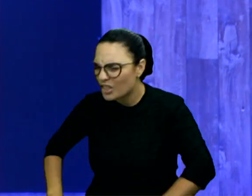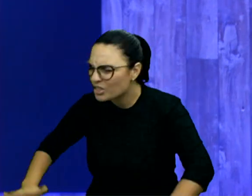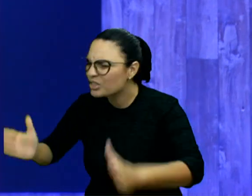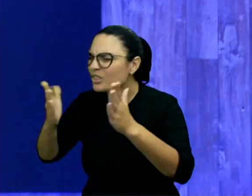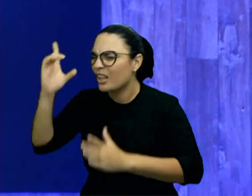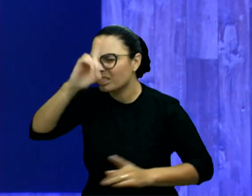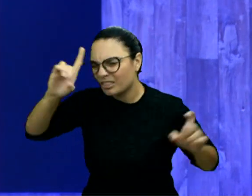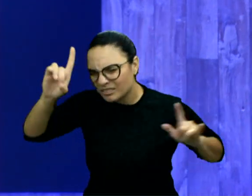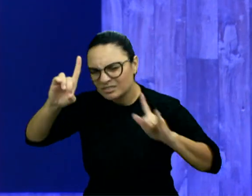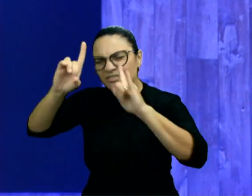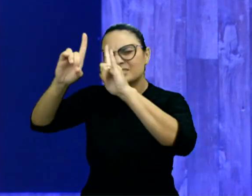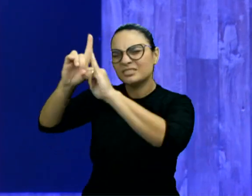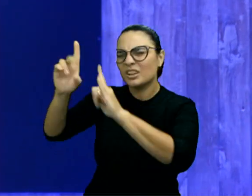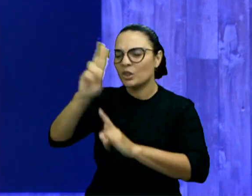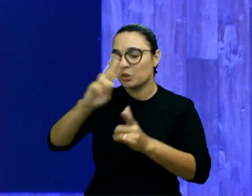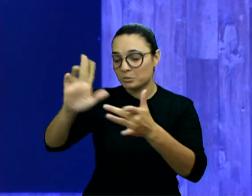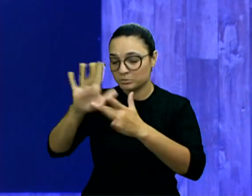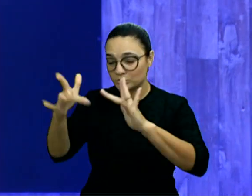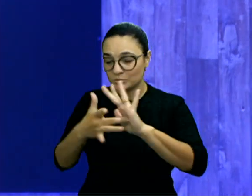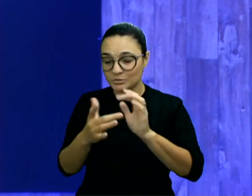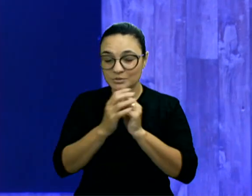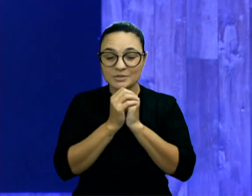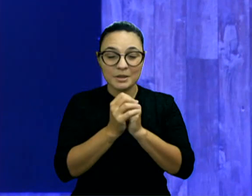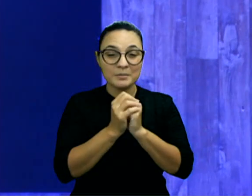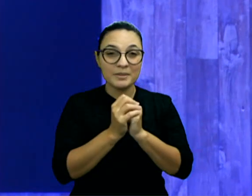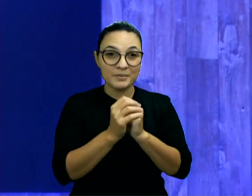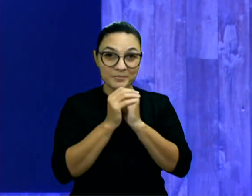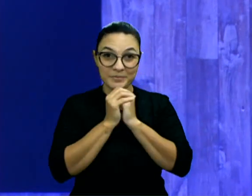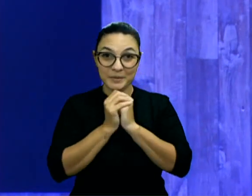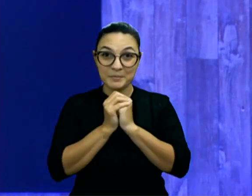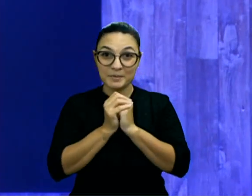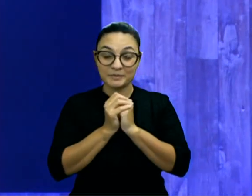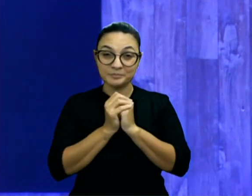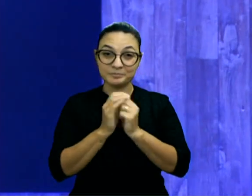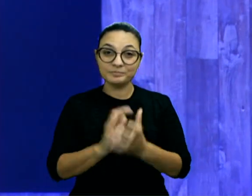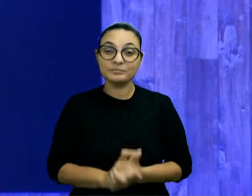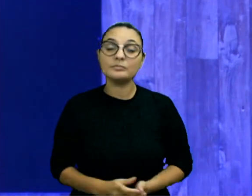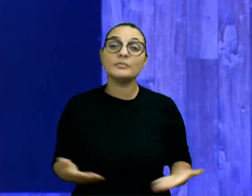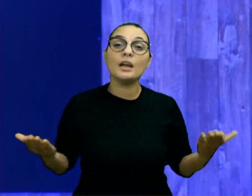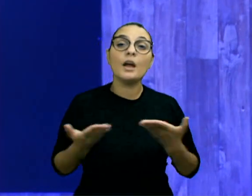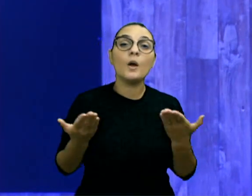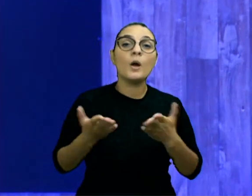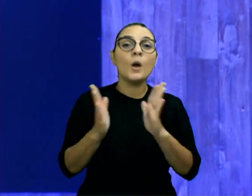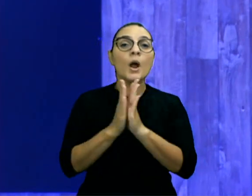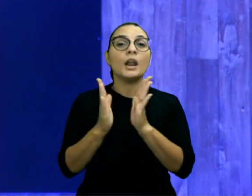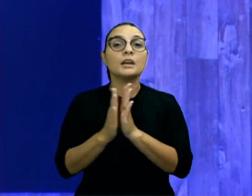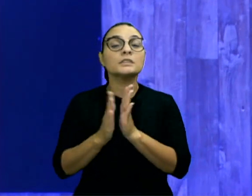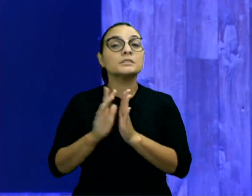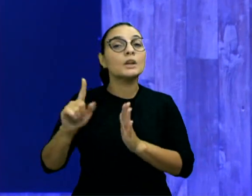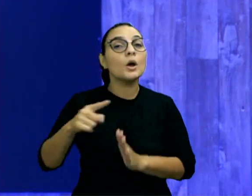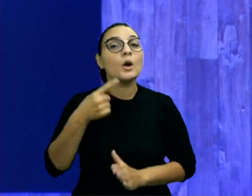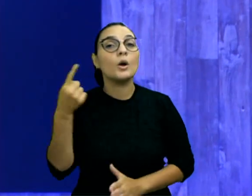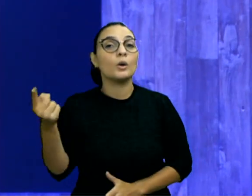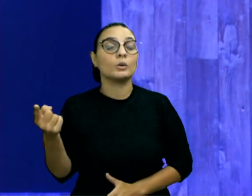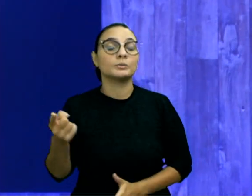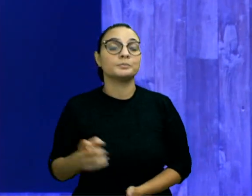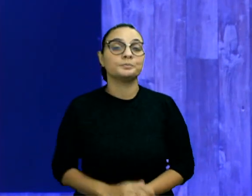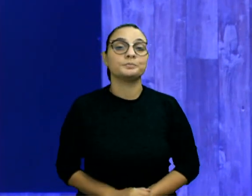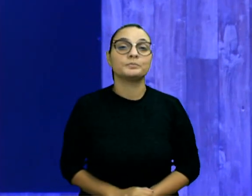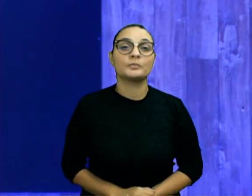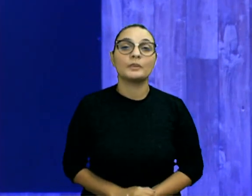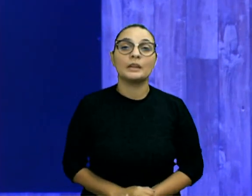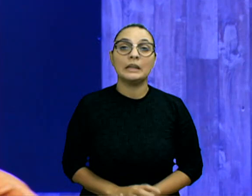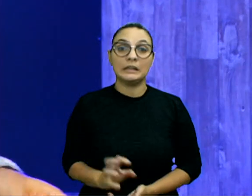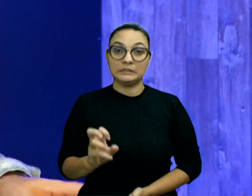Jesus. Amém. Amém e amém. Eu queria fazer mais um uma oração, mas um apelo para você que